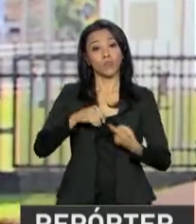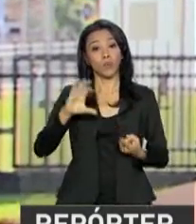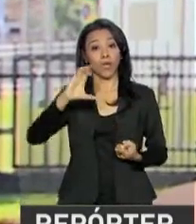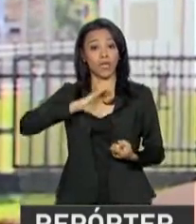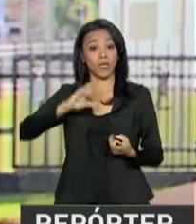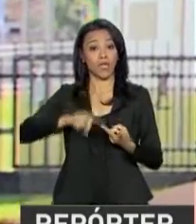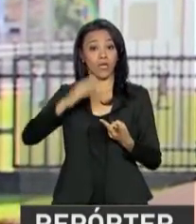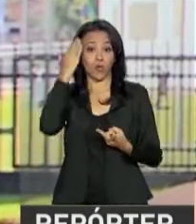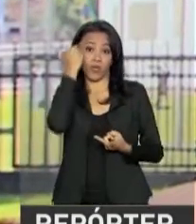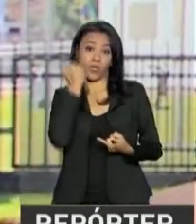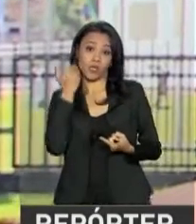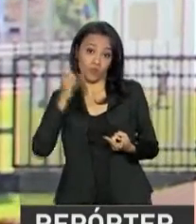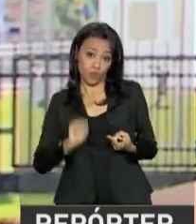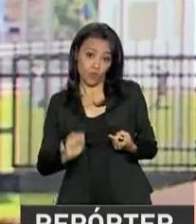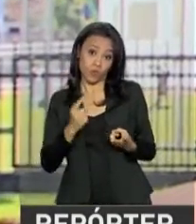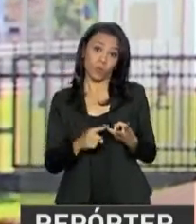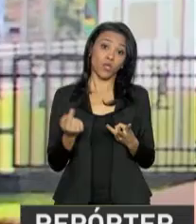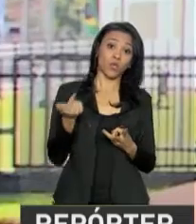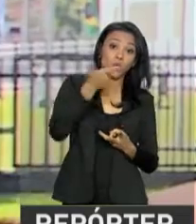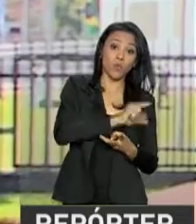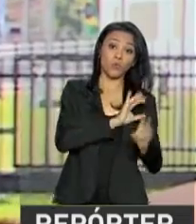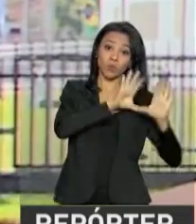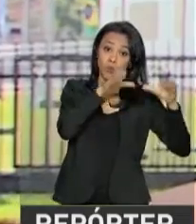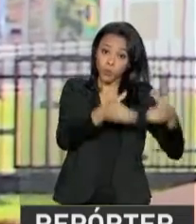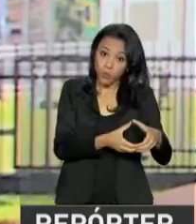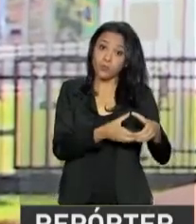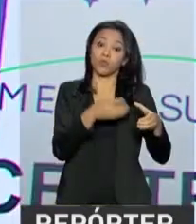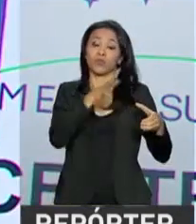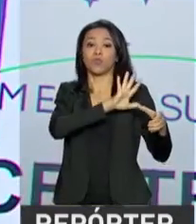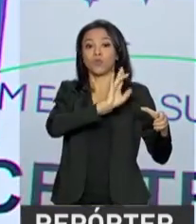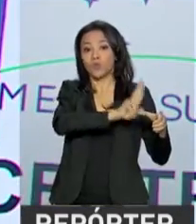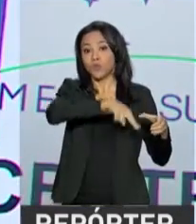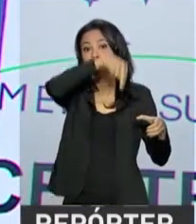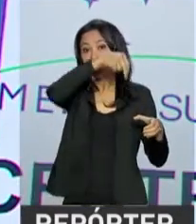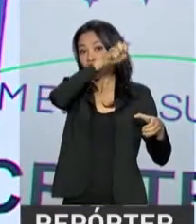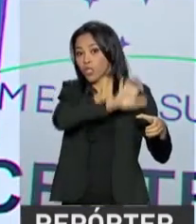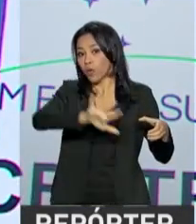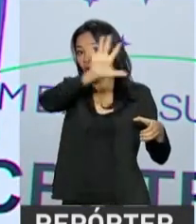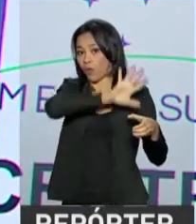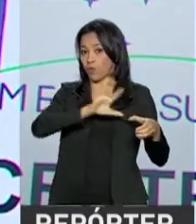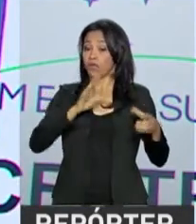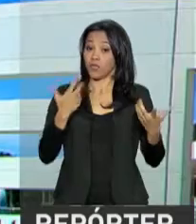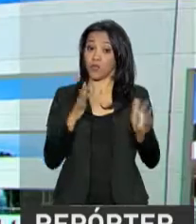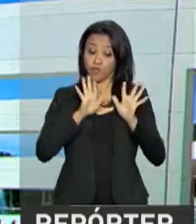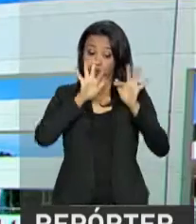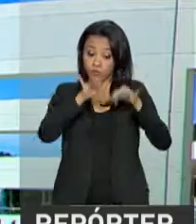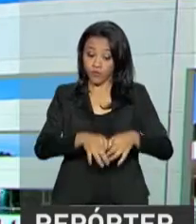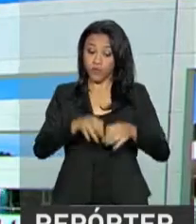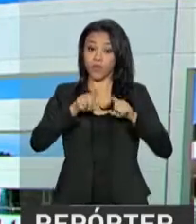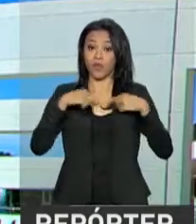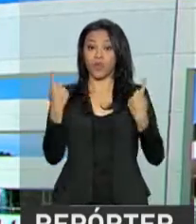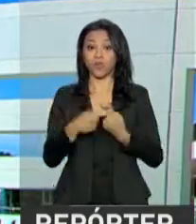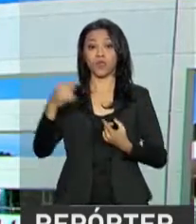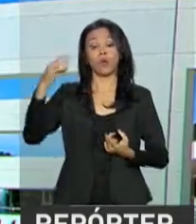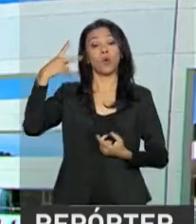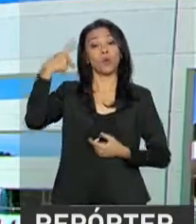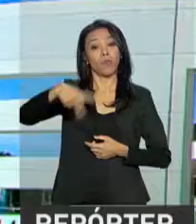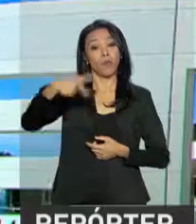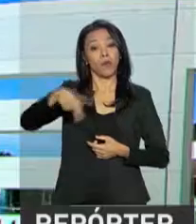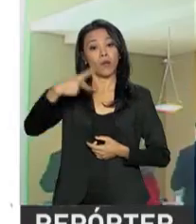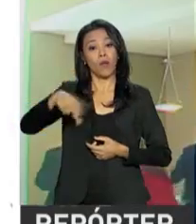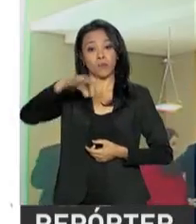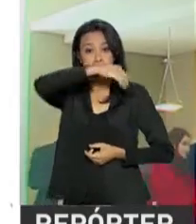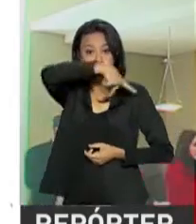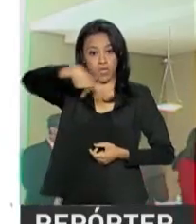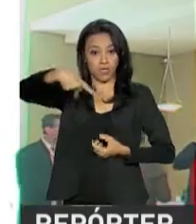do sul e como esta o grupo que reúne países do norte europeu a final da reunião o paraguai vai passar a presidência temporária do